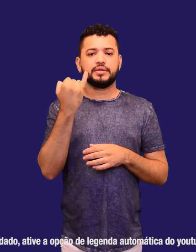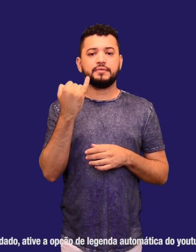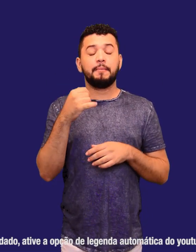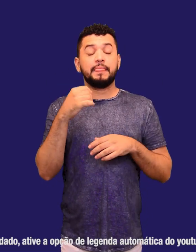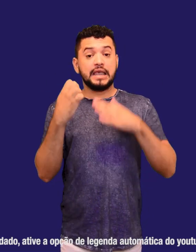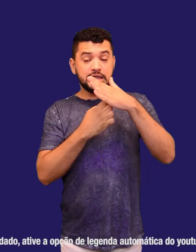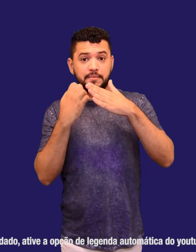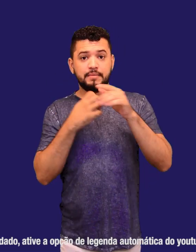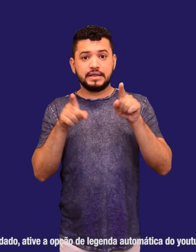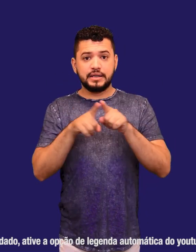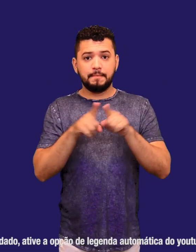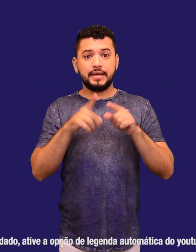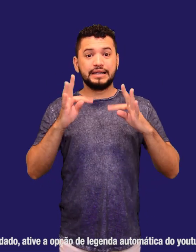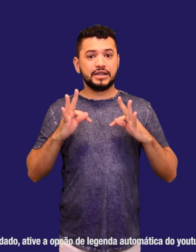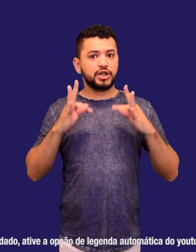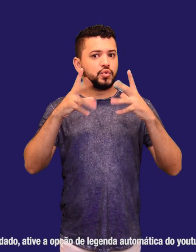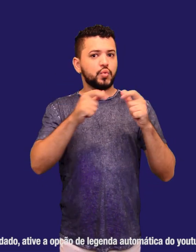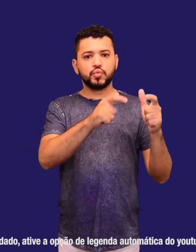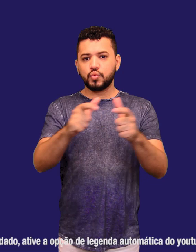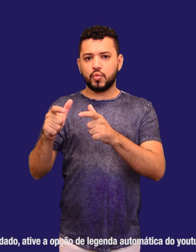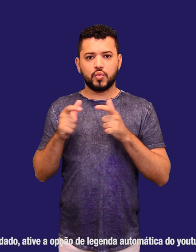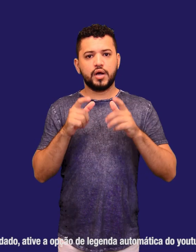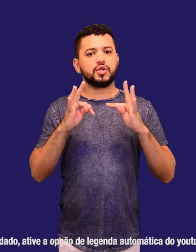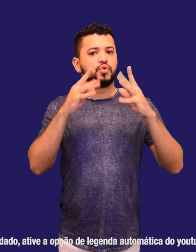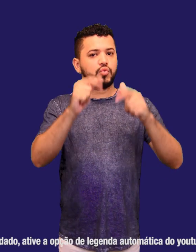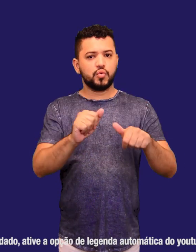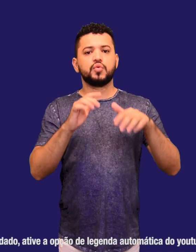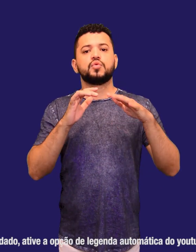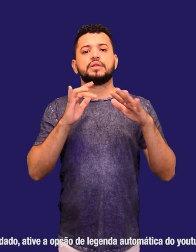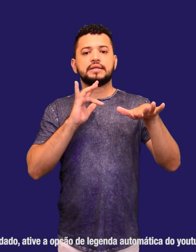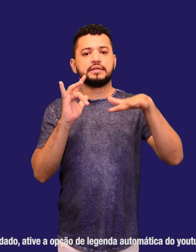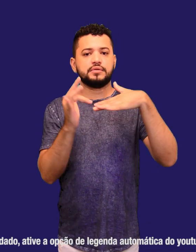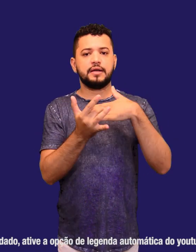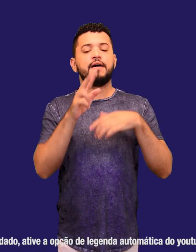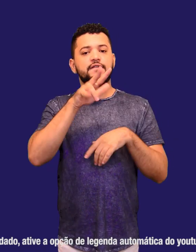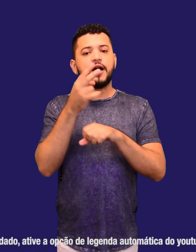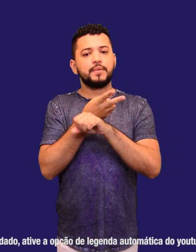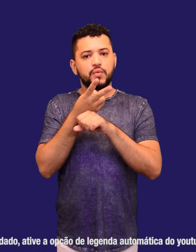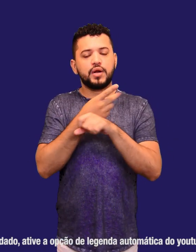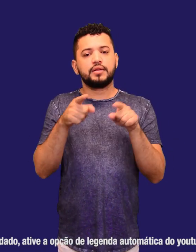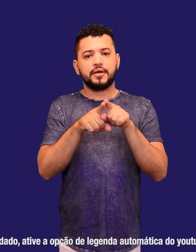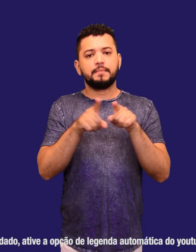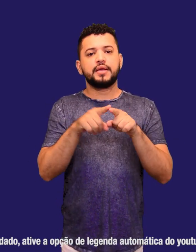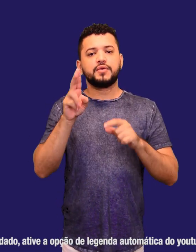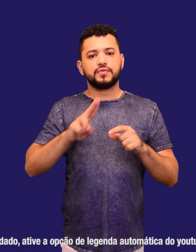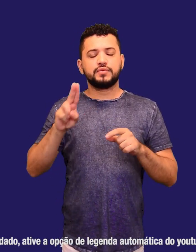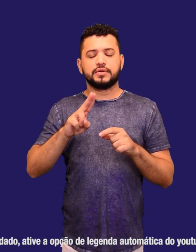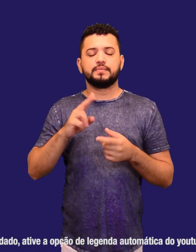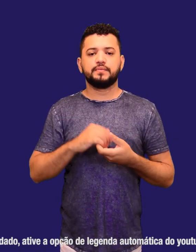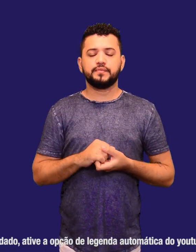empresas, elas estão em todos os lugares, em todas as redes. Então, elas vão buscar esses candidatos até mesmo nessas redes